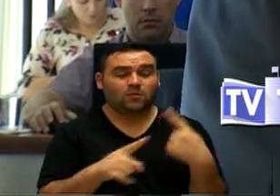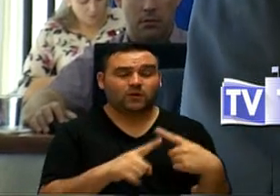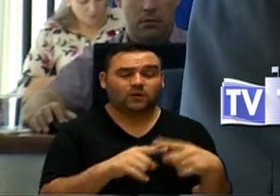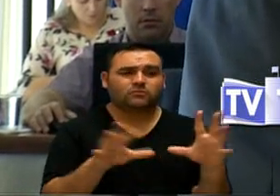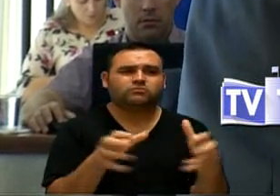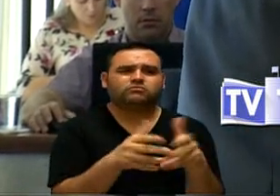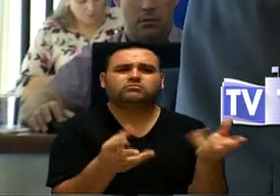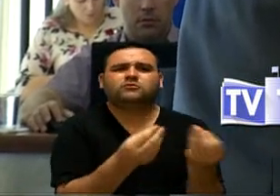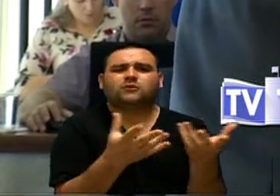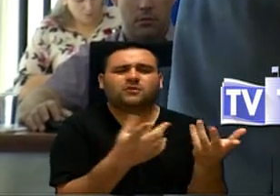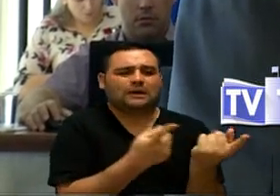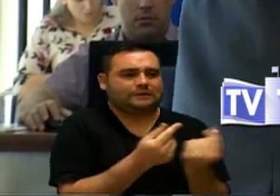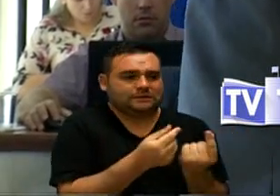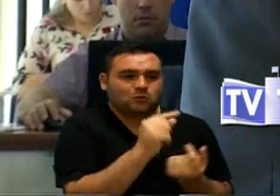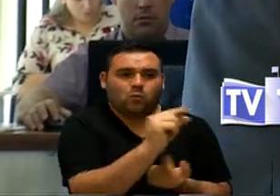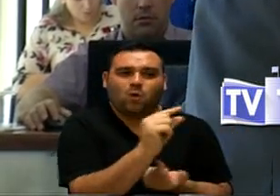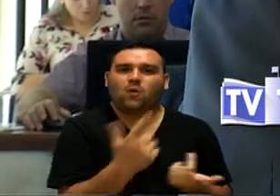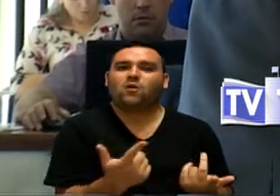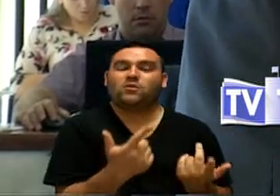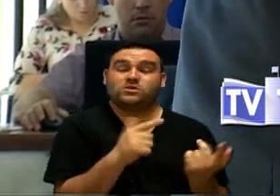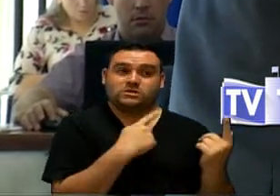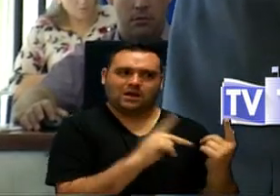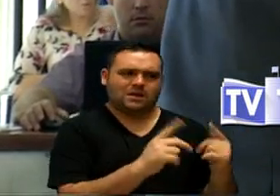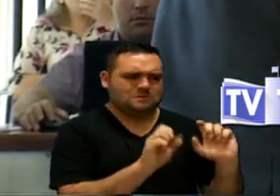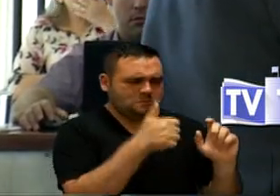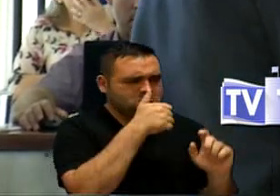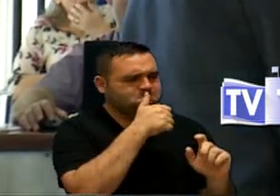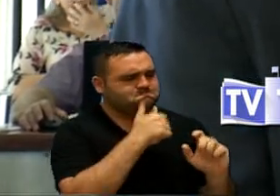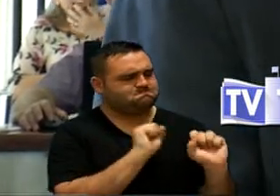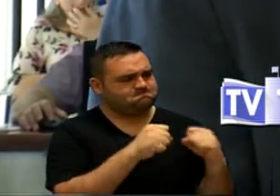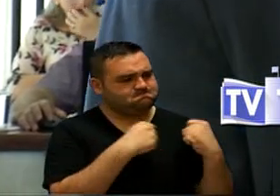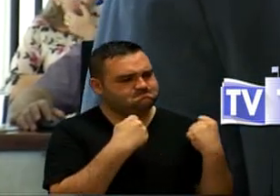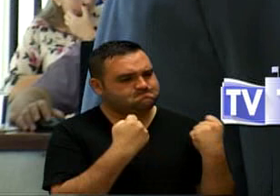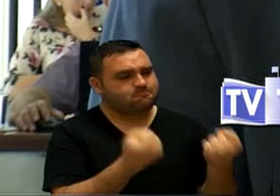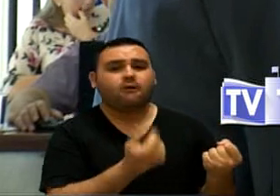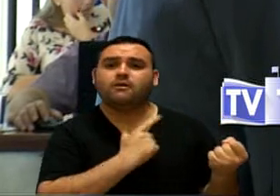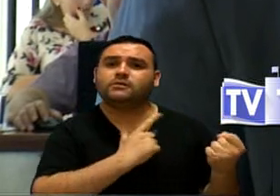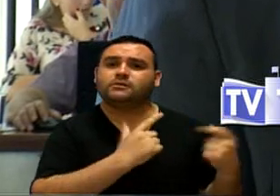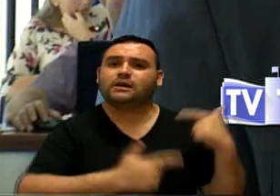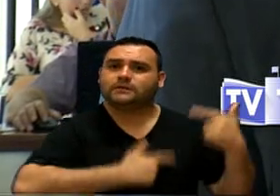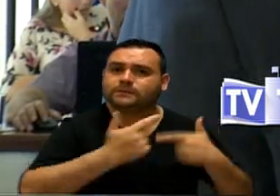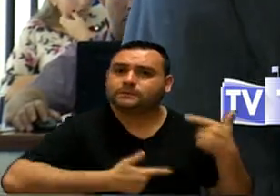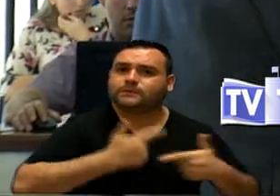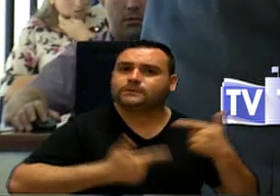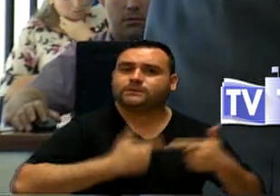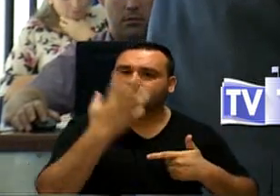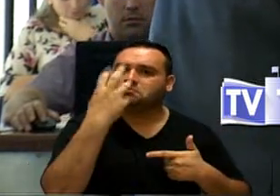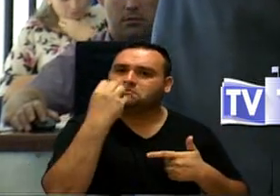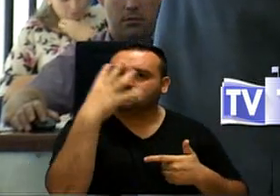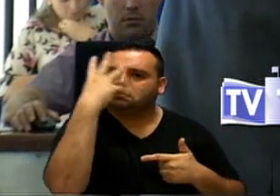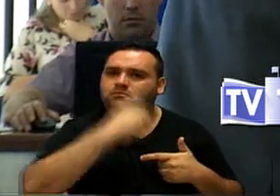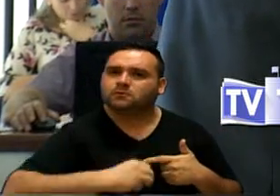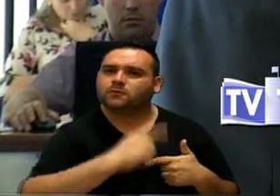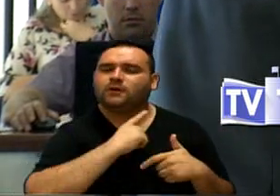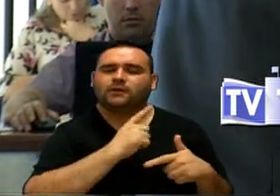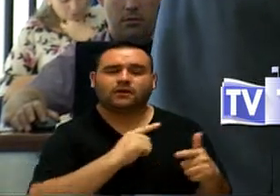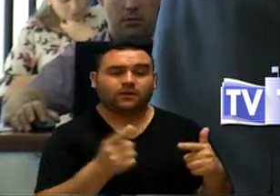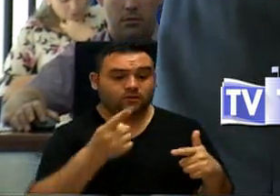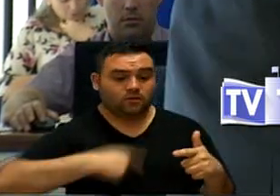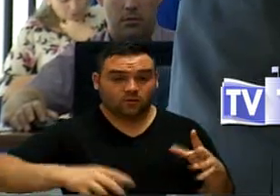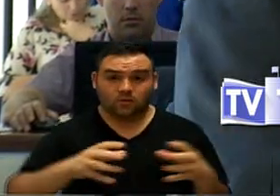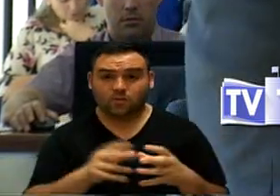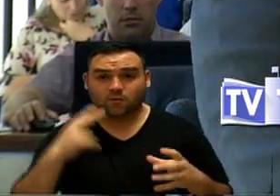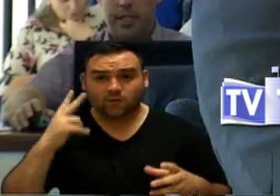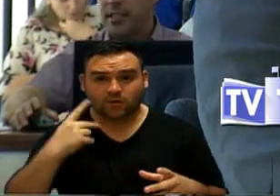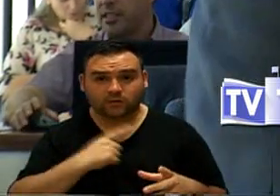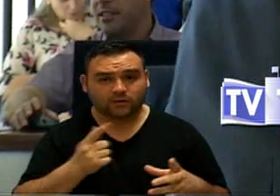uma pasta que tem pouco recurso, com muito sacrifício, tem desenvolvido um trabalho belíssimo. Nós aqui, os vereadores, tem